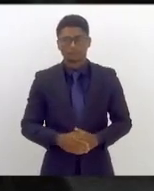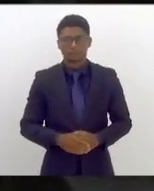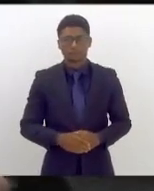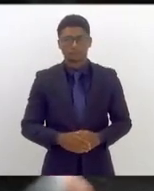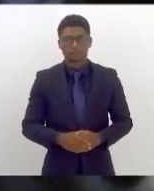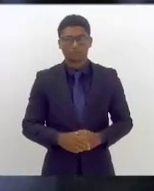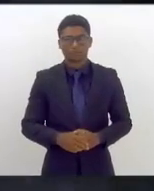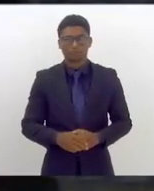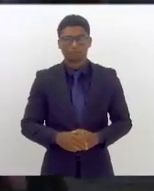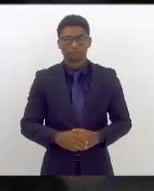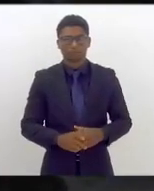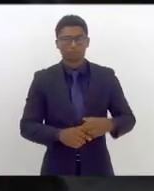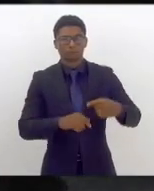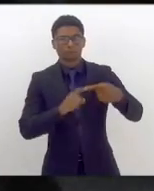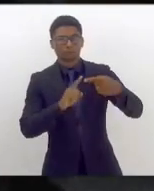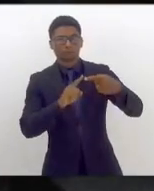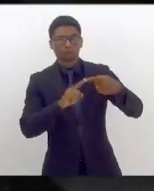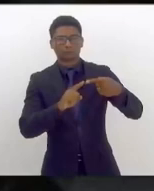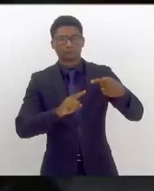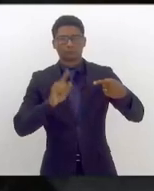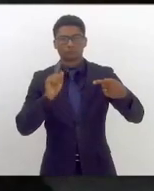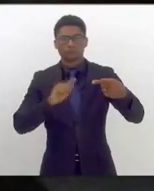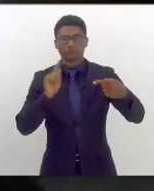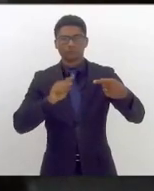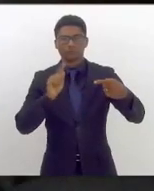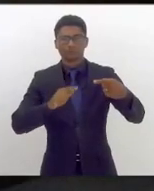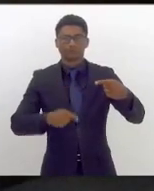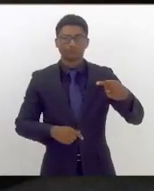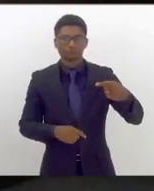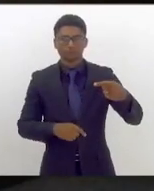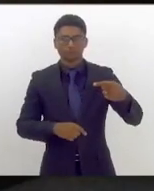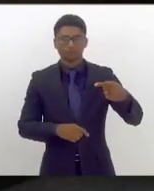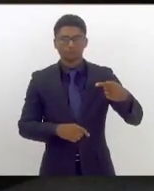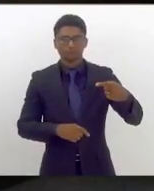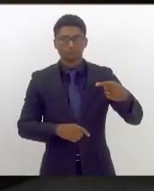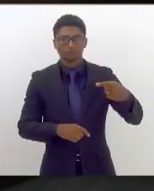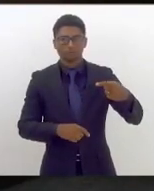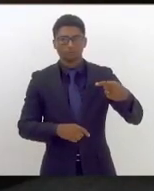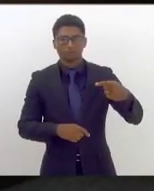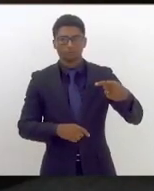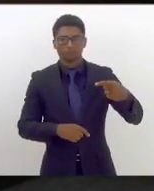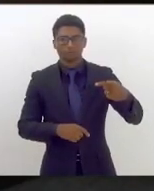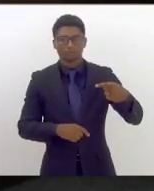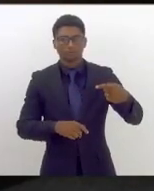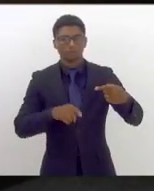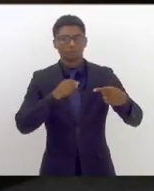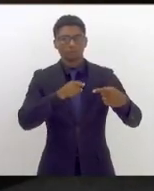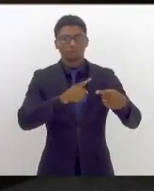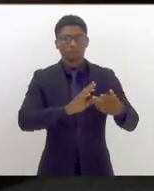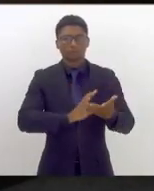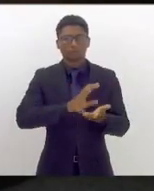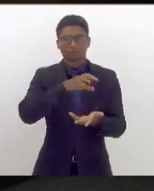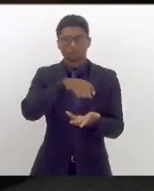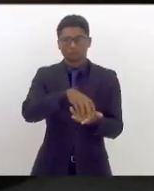o primeiro ponto é que essa unidade esse refúgio